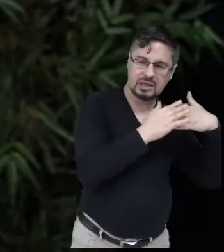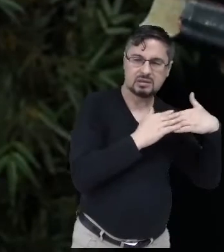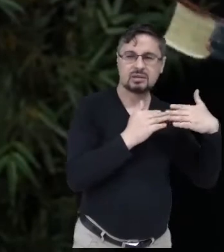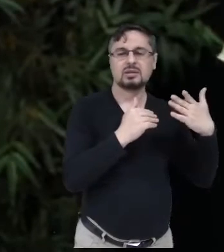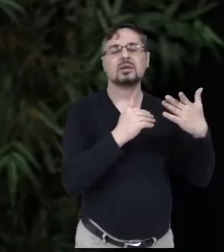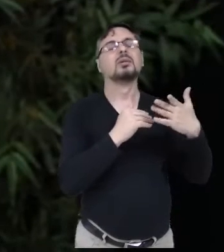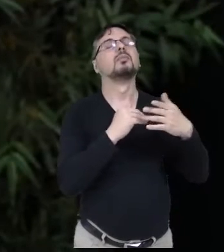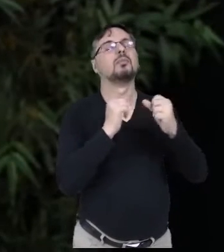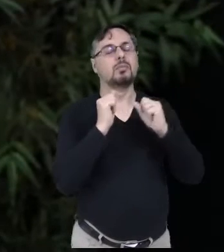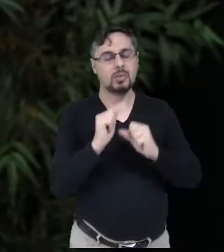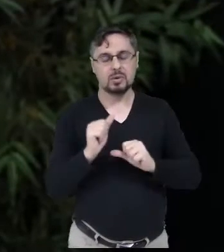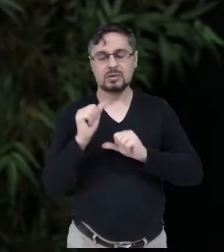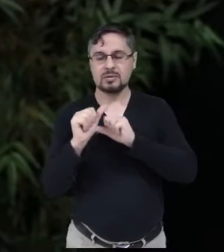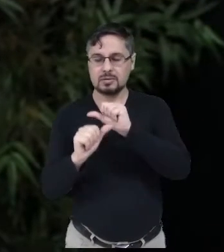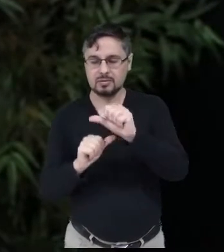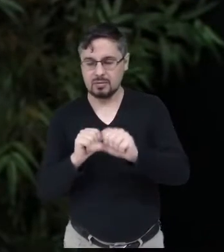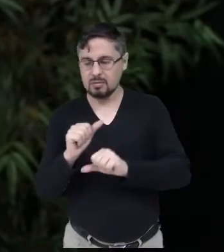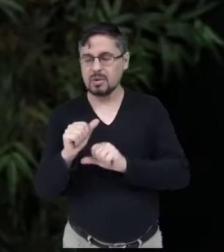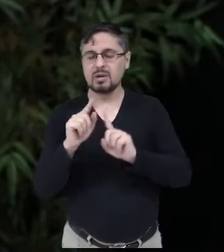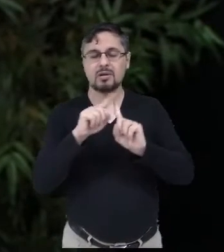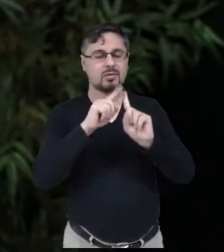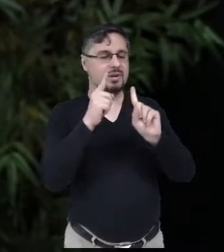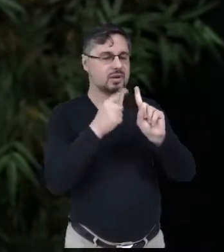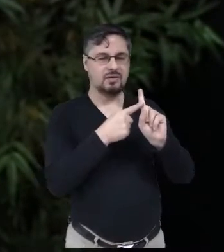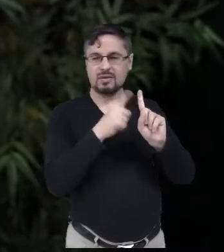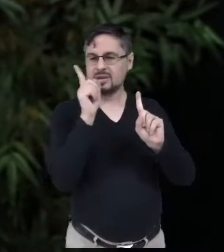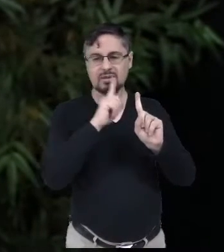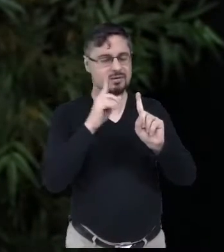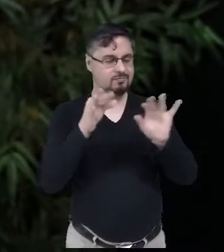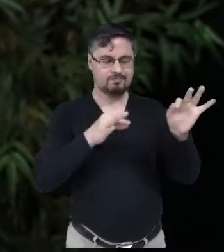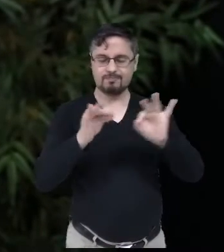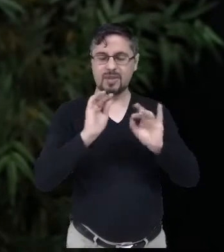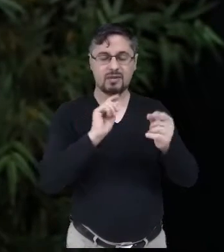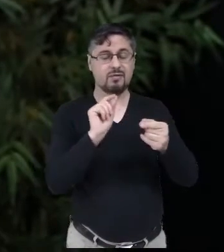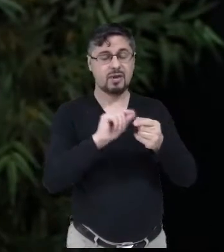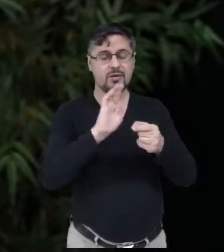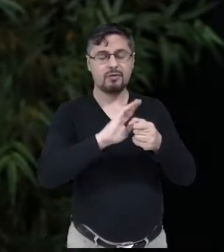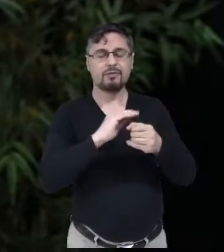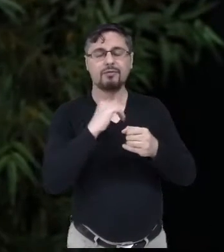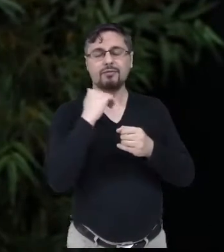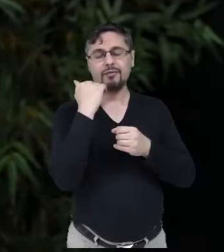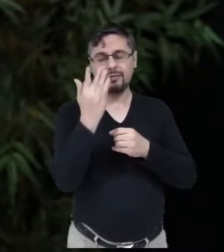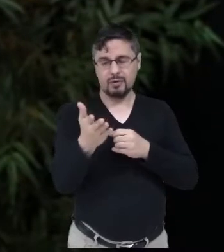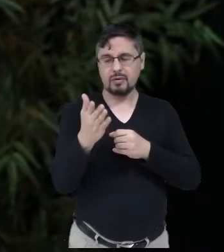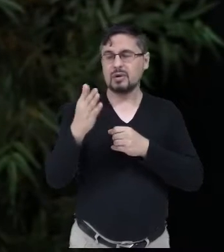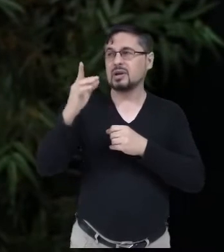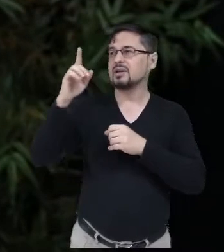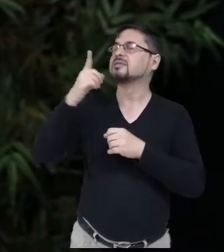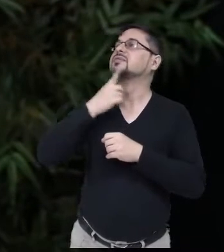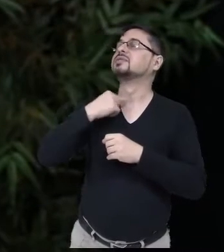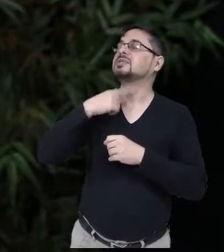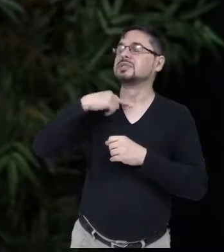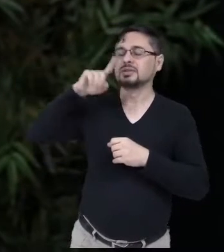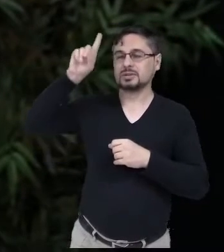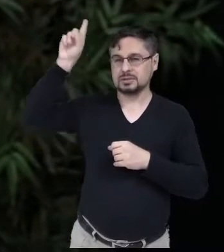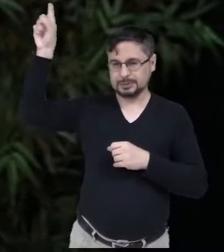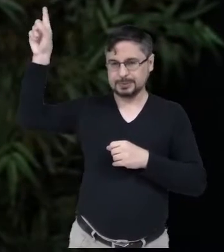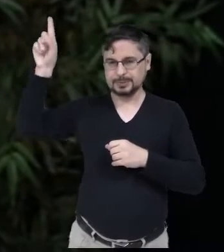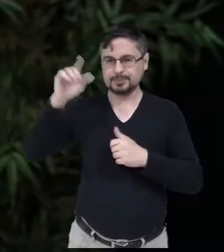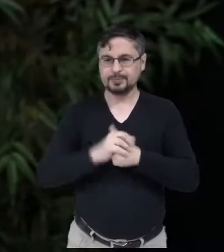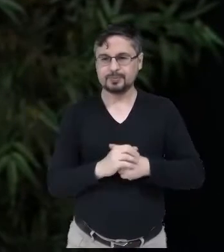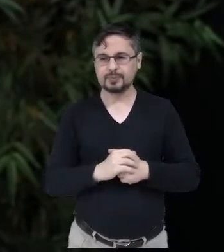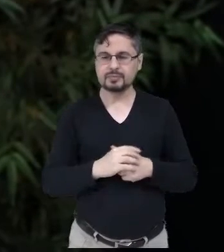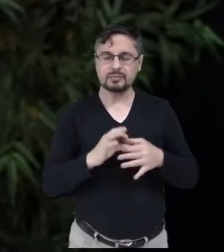Pode se transformar numa gravidez indesejada se for feito fora da vontade do Senhor. Deixe um pouquinho